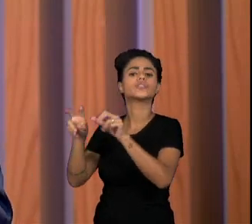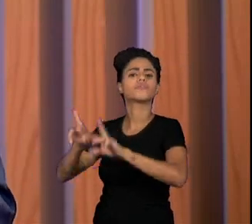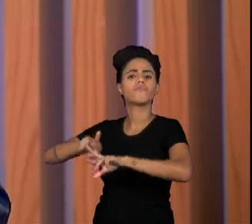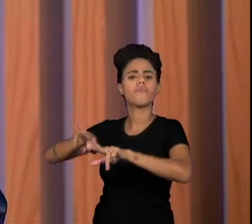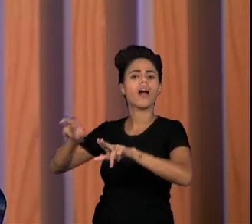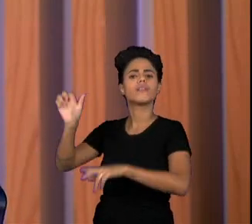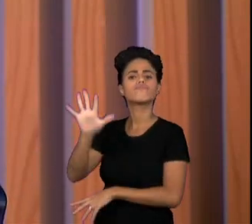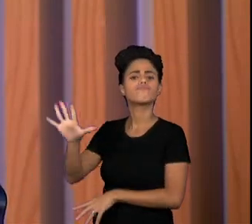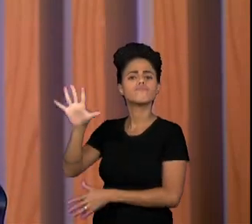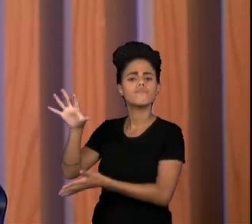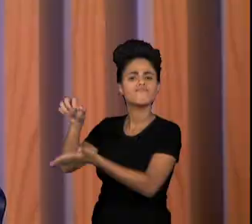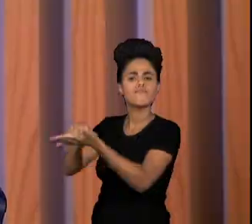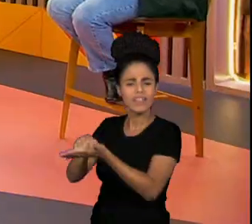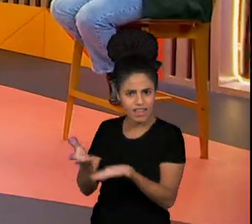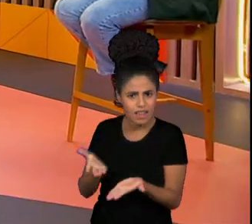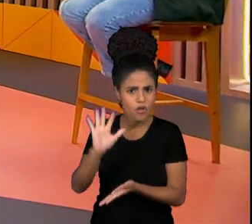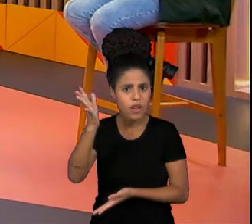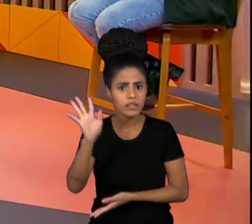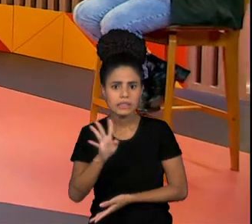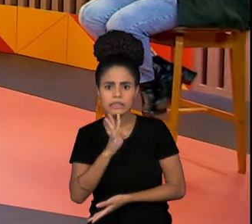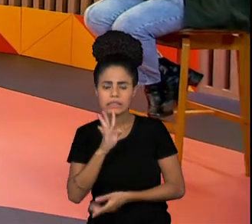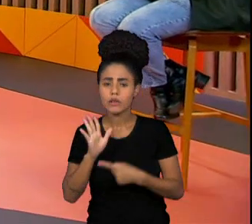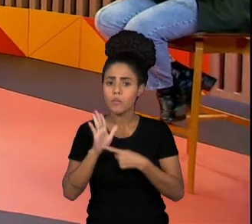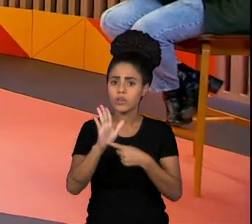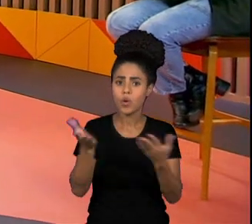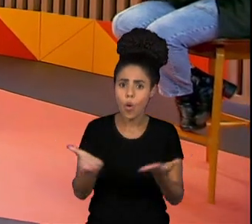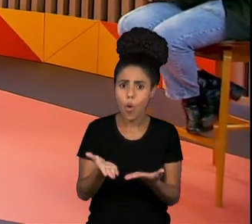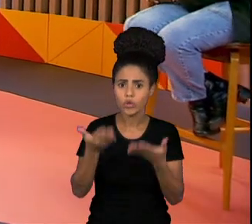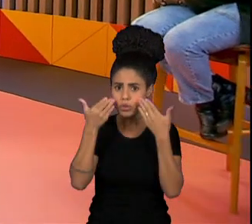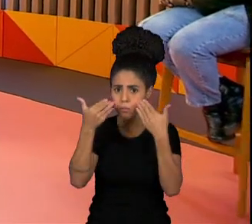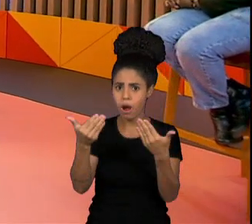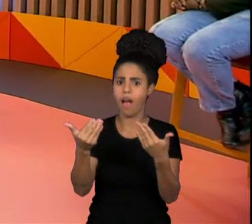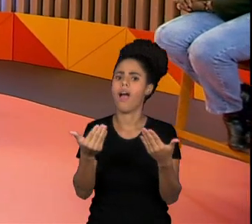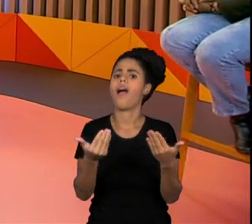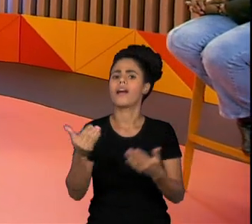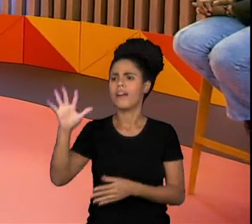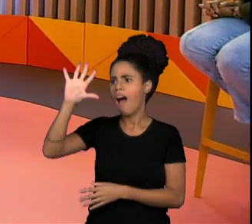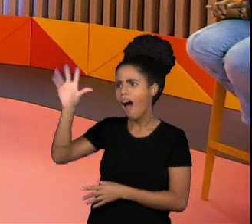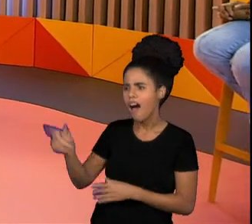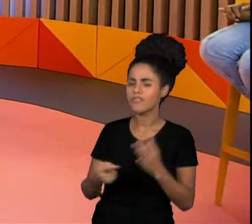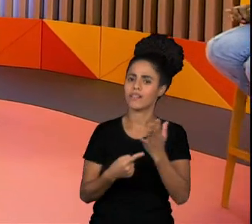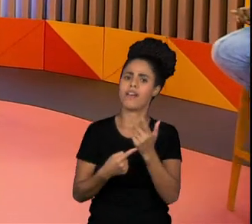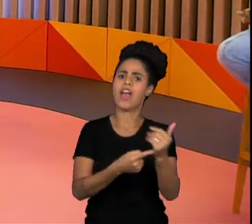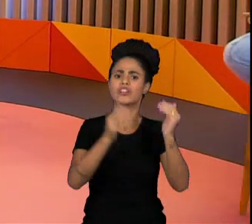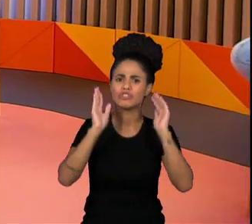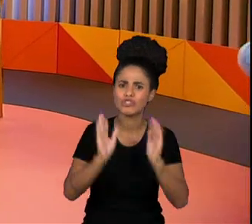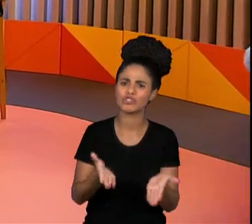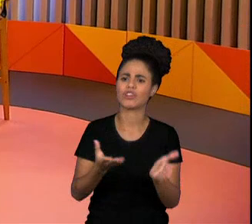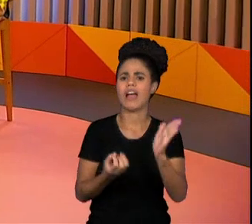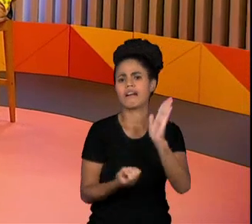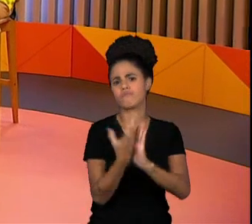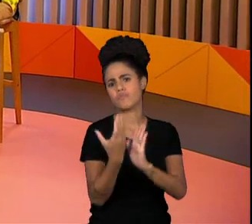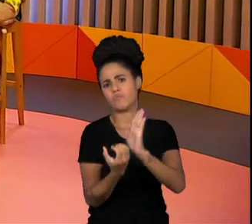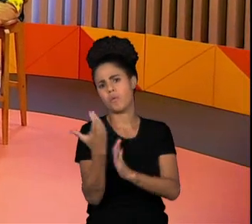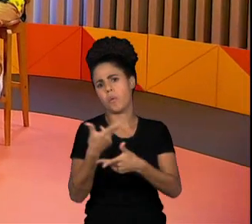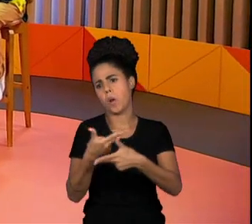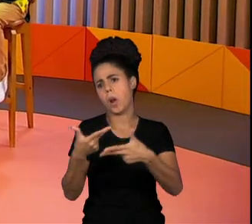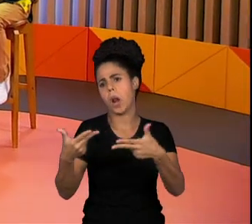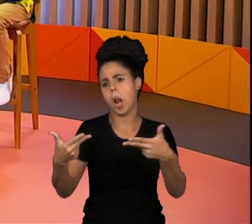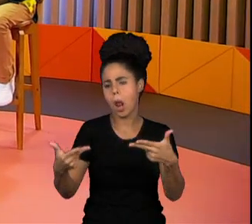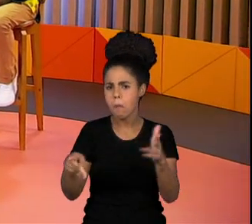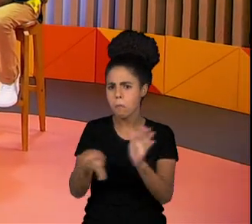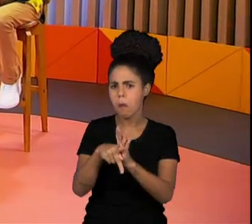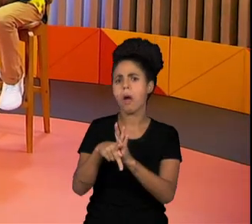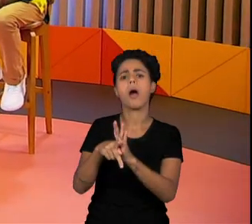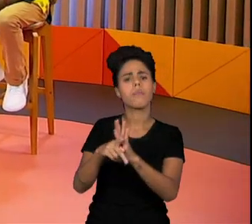e trazidas para o nosso conhecimento. A África é o berço da tecnologia, é o berço da humanidade. Acho que a maior invenção, a maior tecnologia